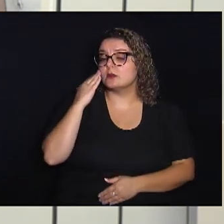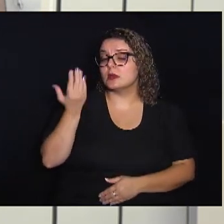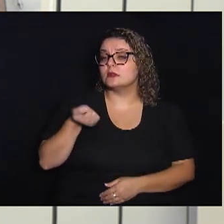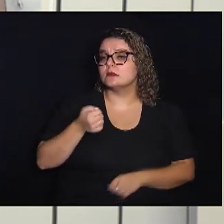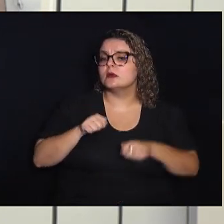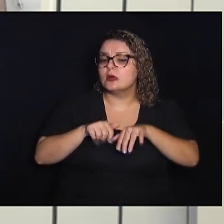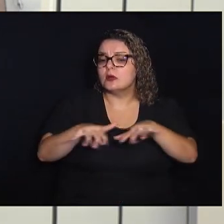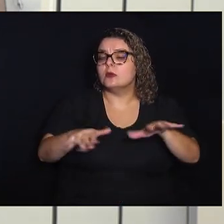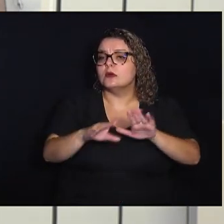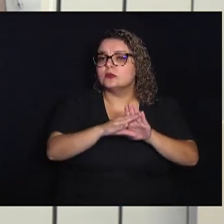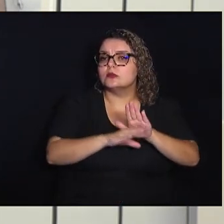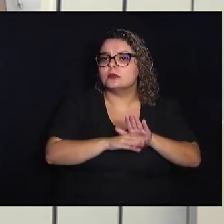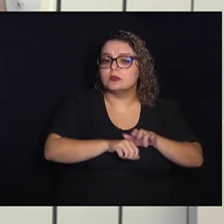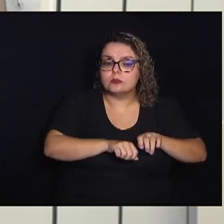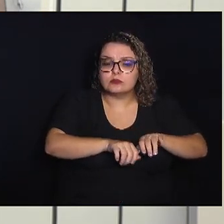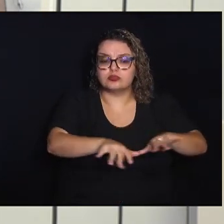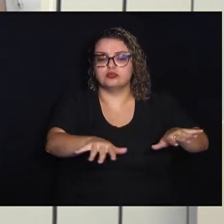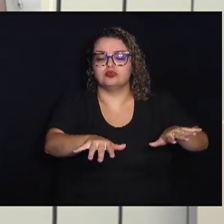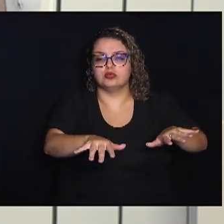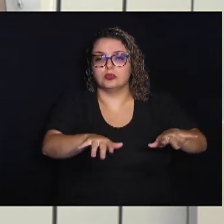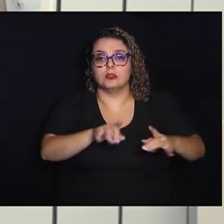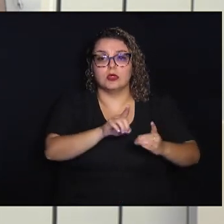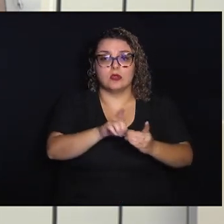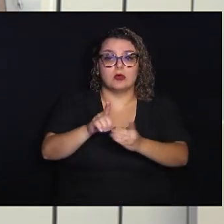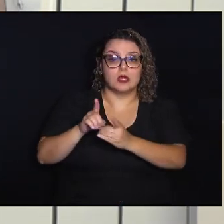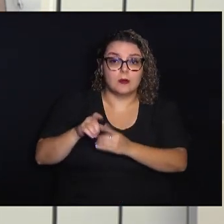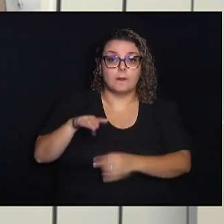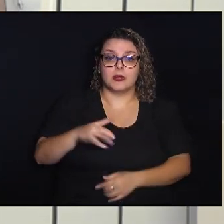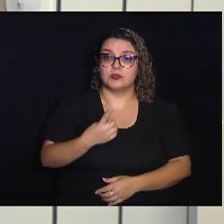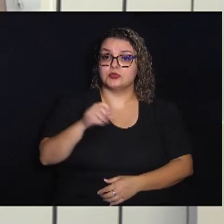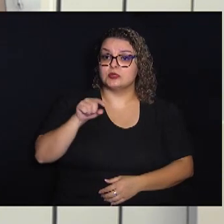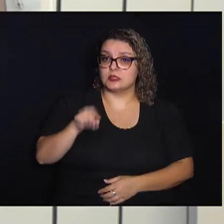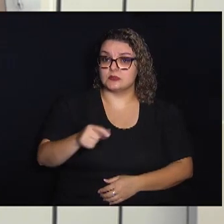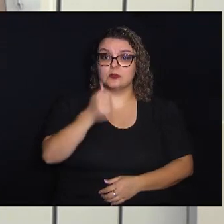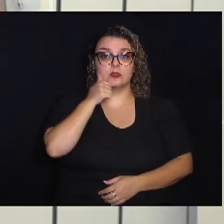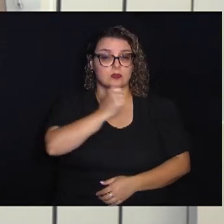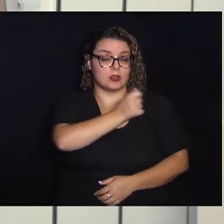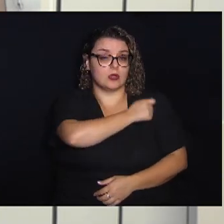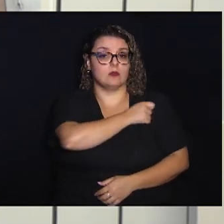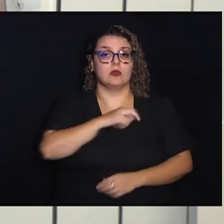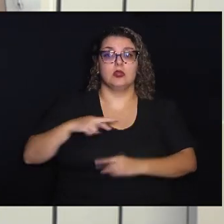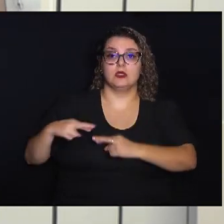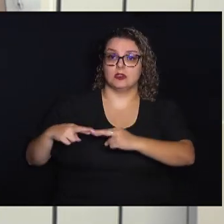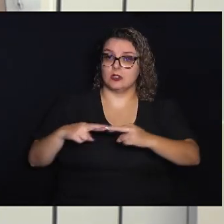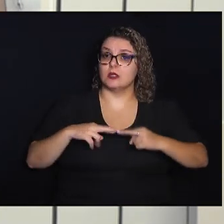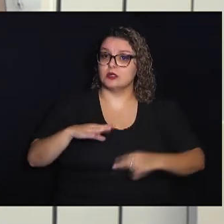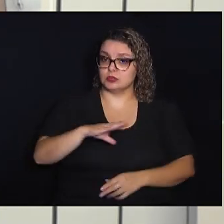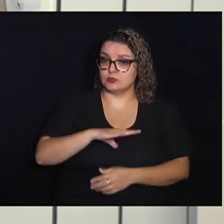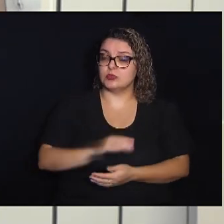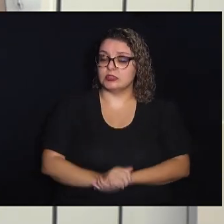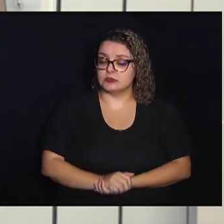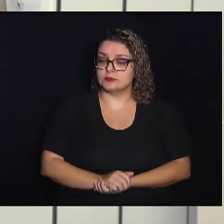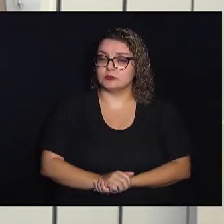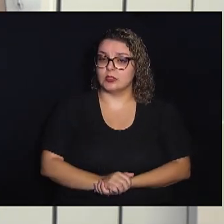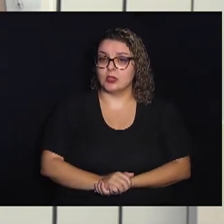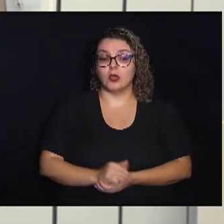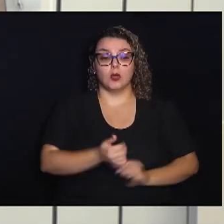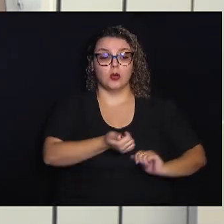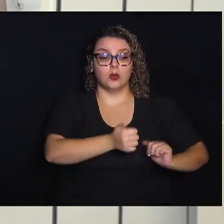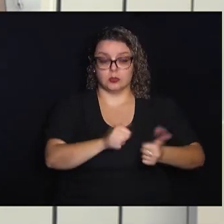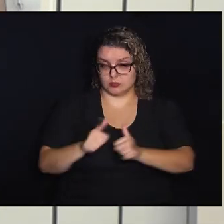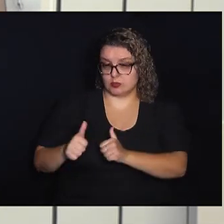do programa, que vai atender mais de 10 mil alunas da rede municipal. Um levantamento do